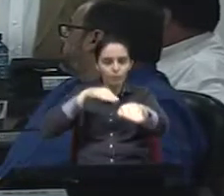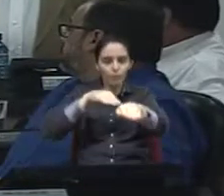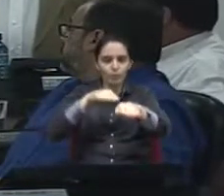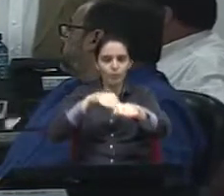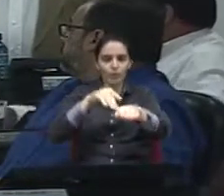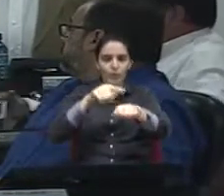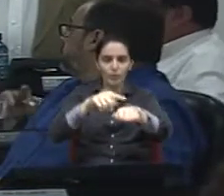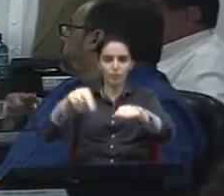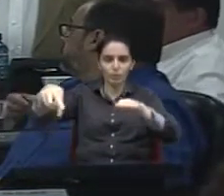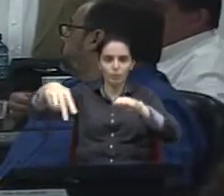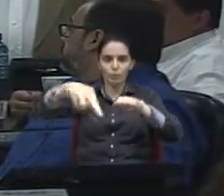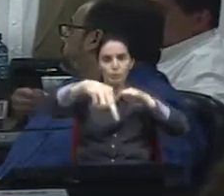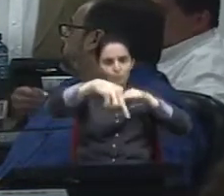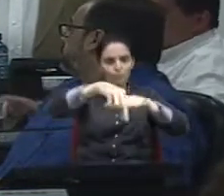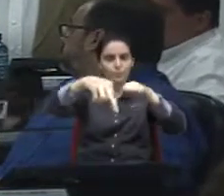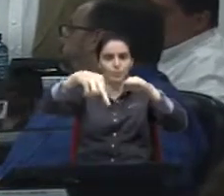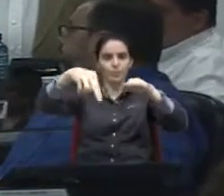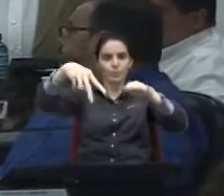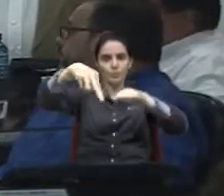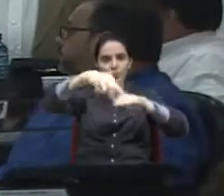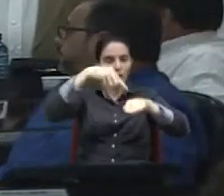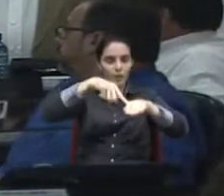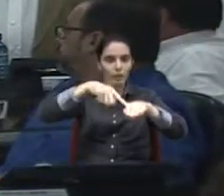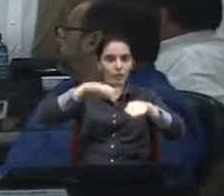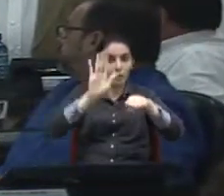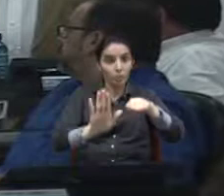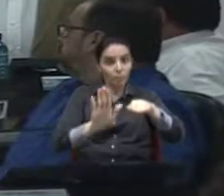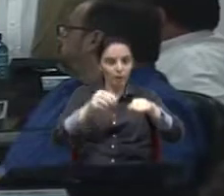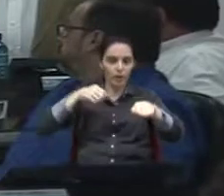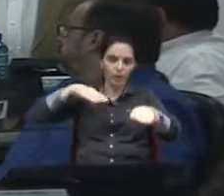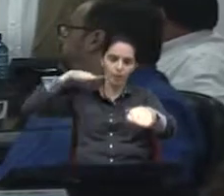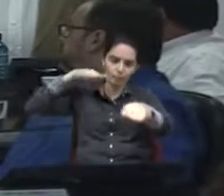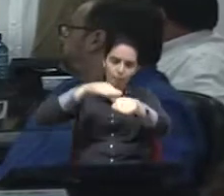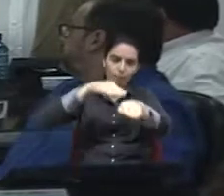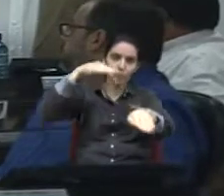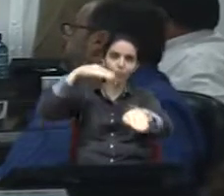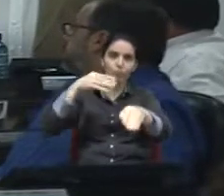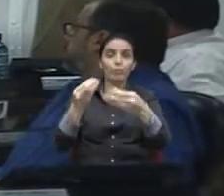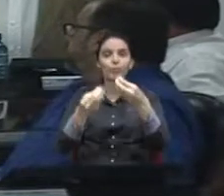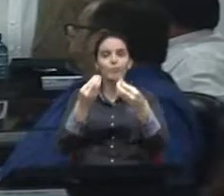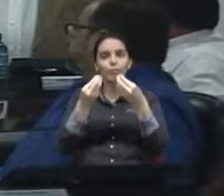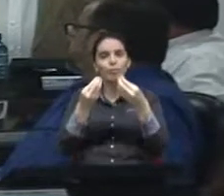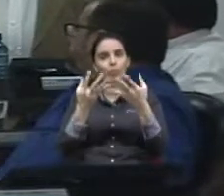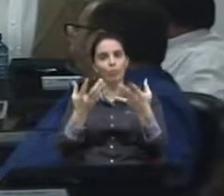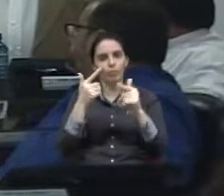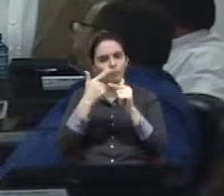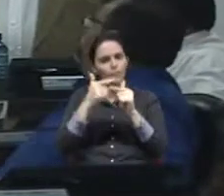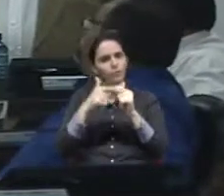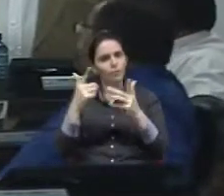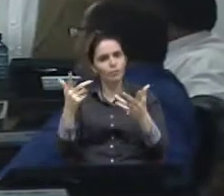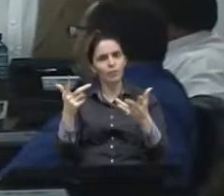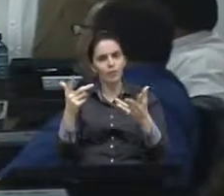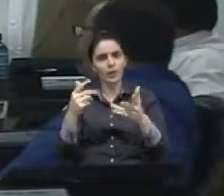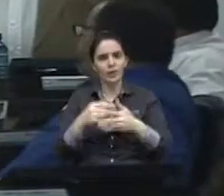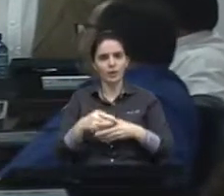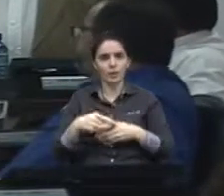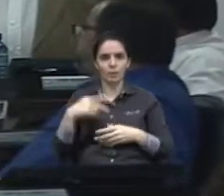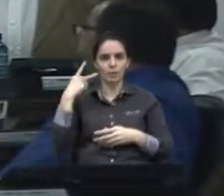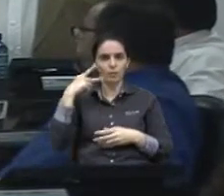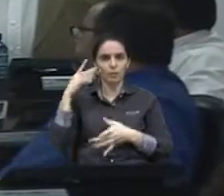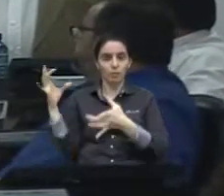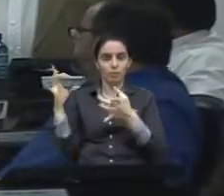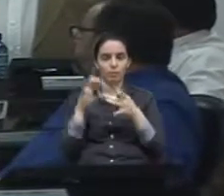você segura, é uma confusão. Então, eu acho que nós, vereadores, temos que nos unir e passar, a partir de